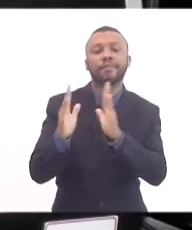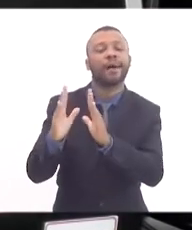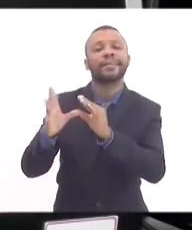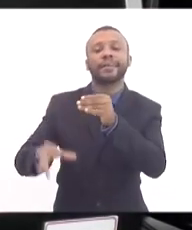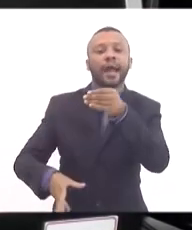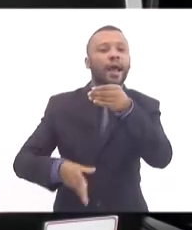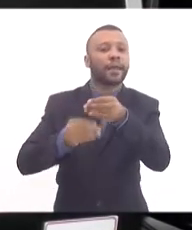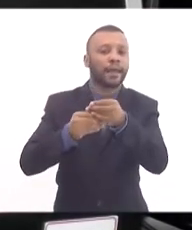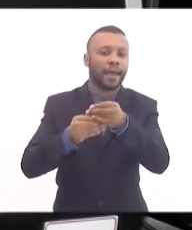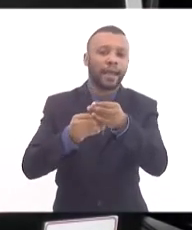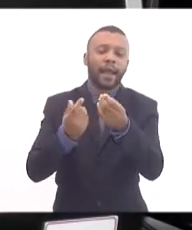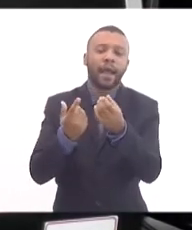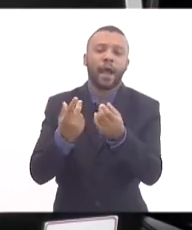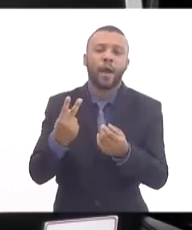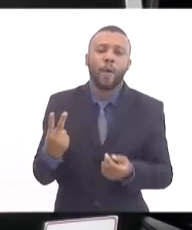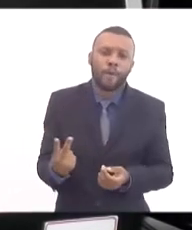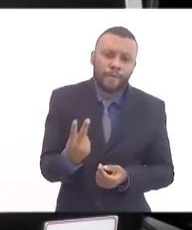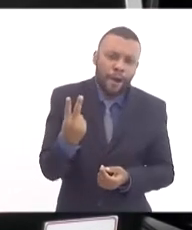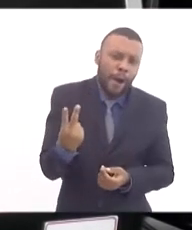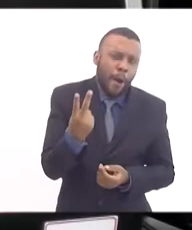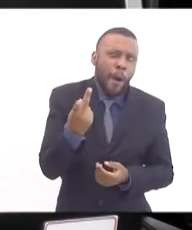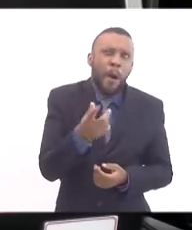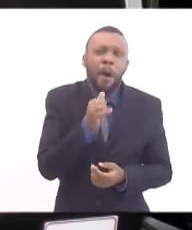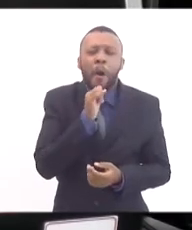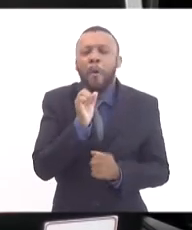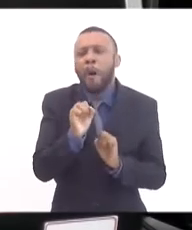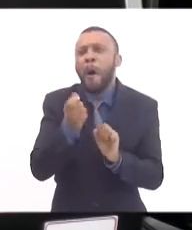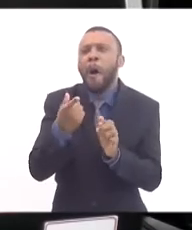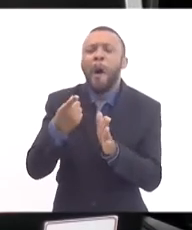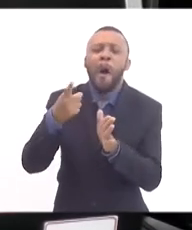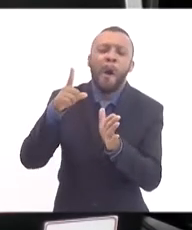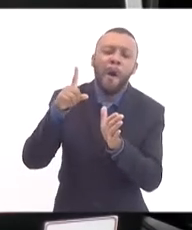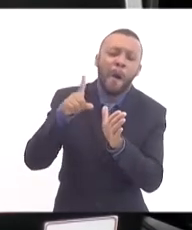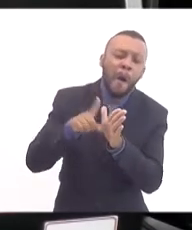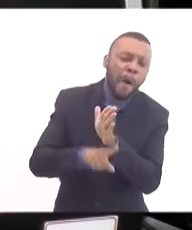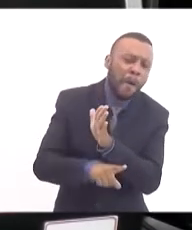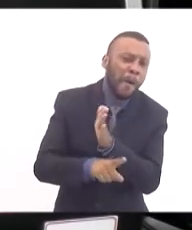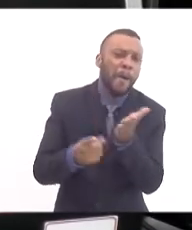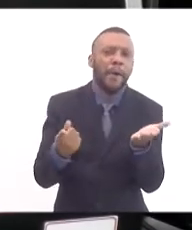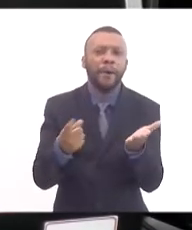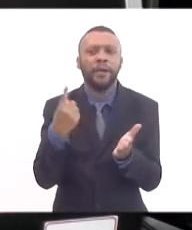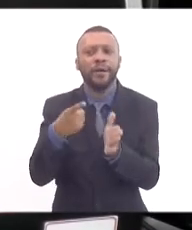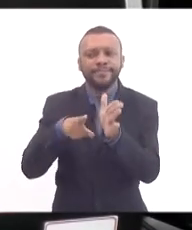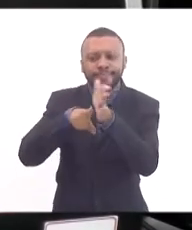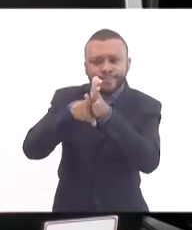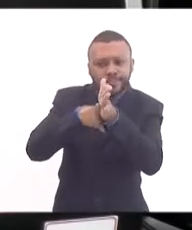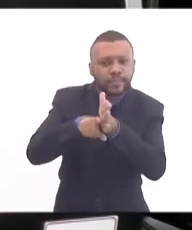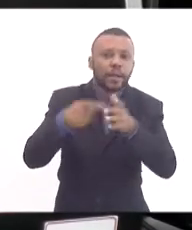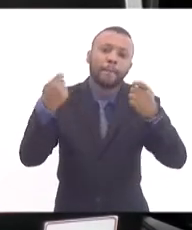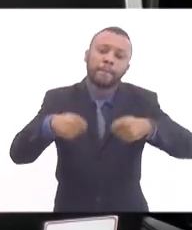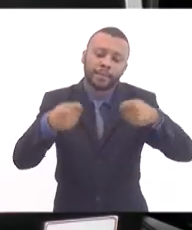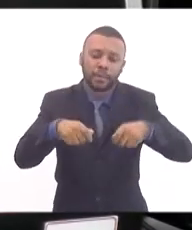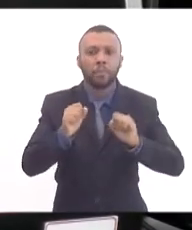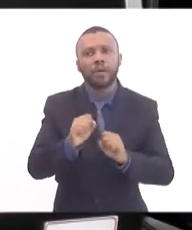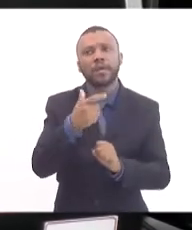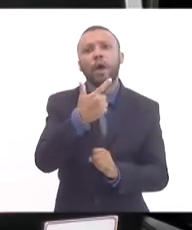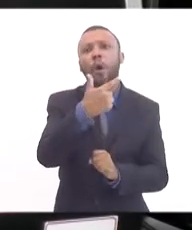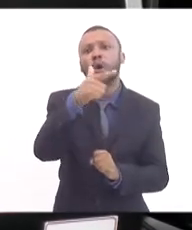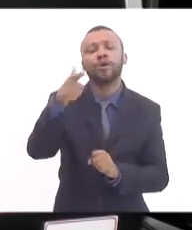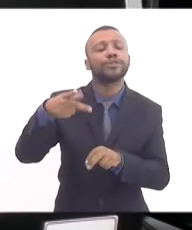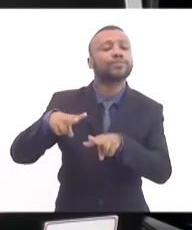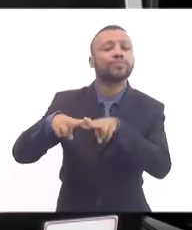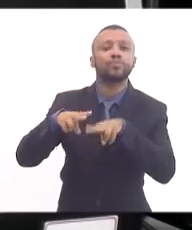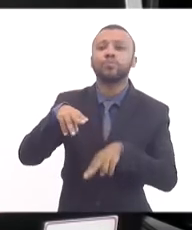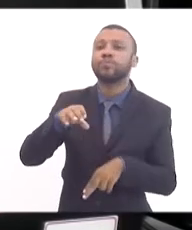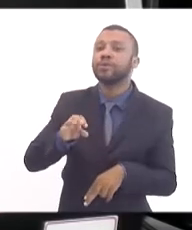que agrega o valor pode ser tributário o gente tem que tem que pesquisar podem ser outras ações